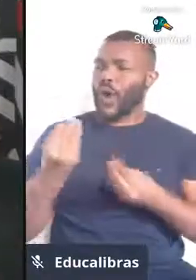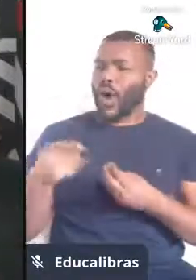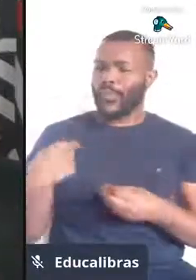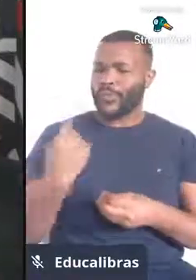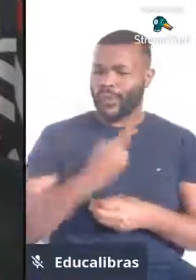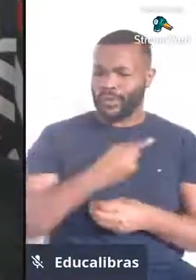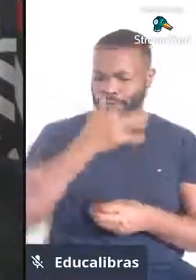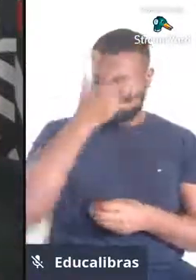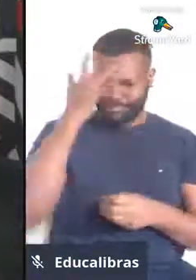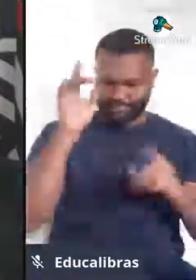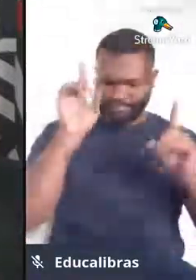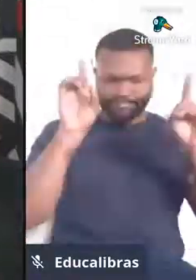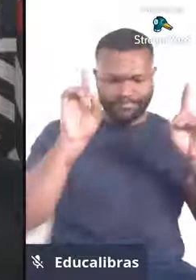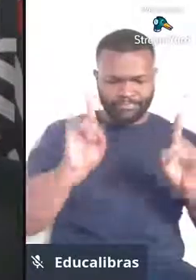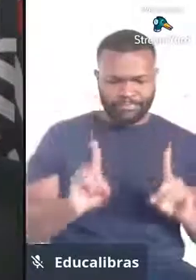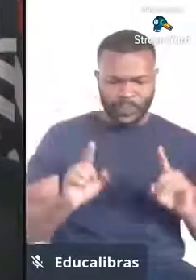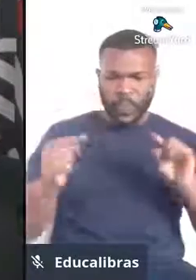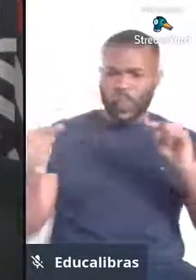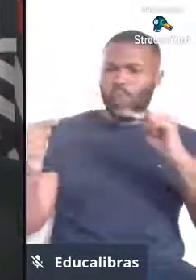encaixamos nas